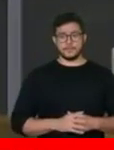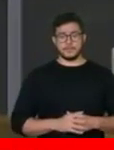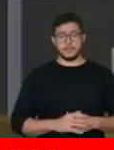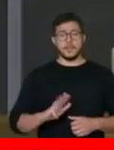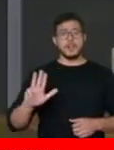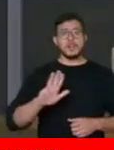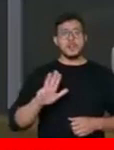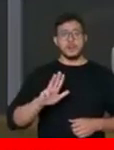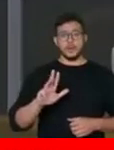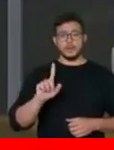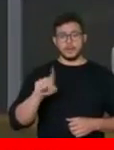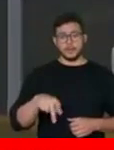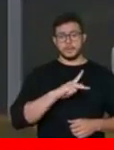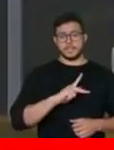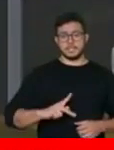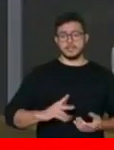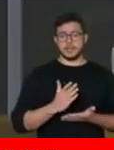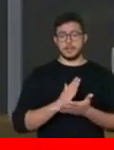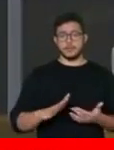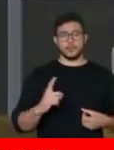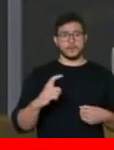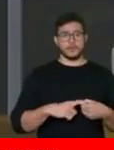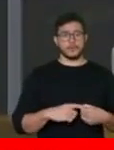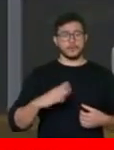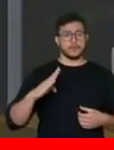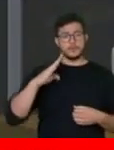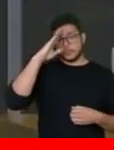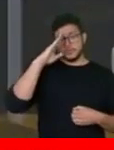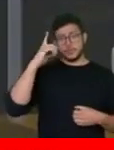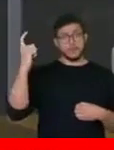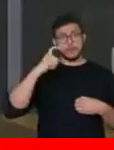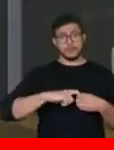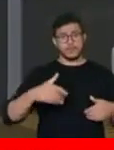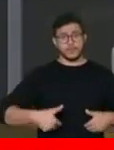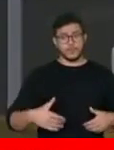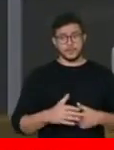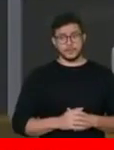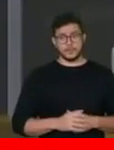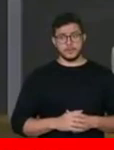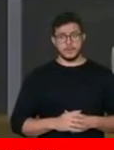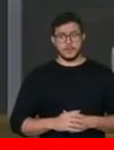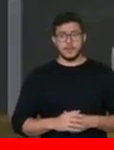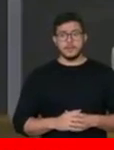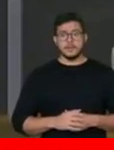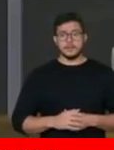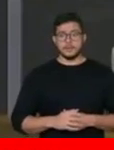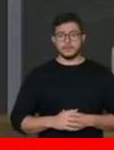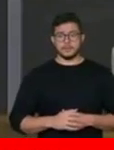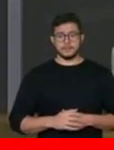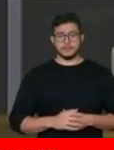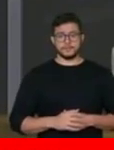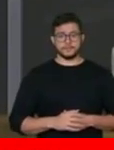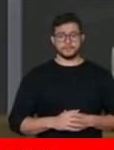com a fome no Brasil e Bolsonaro o presidente que voltou com a fome no Brasil. Ora, pessoal, o Brasil entrou na peça